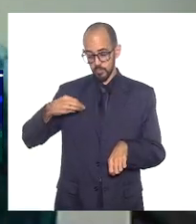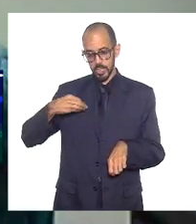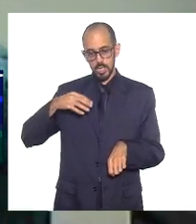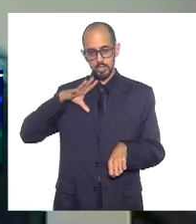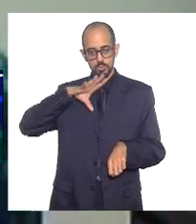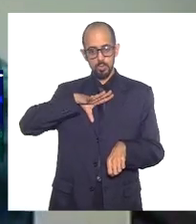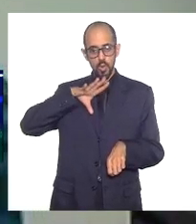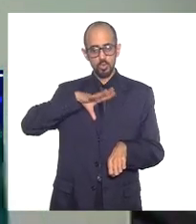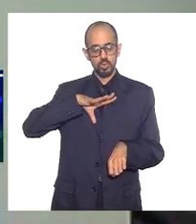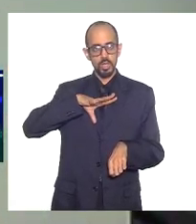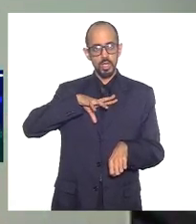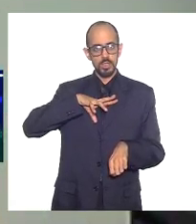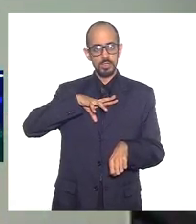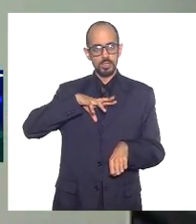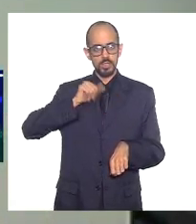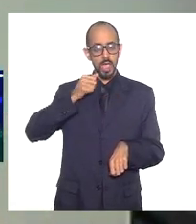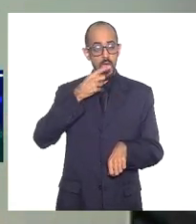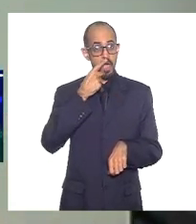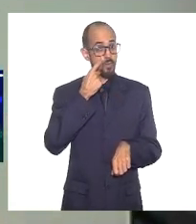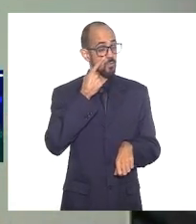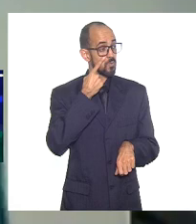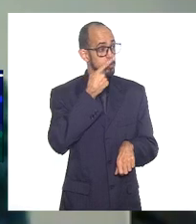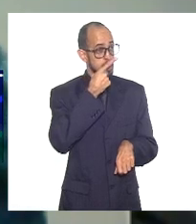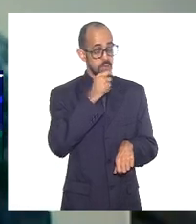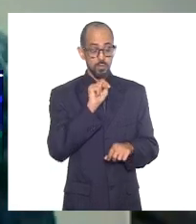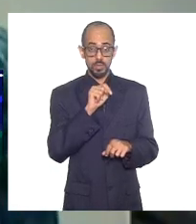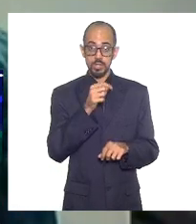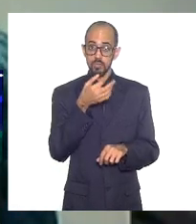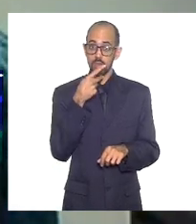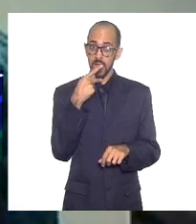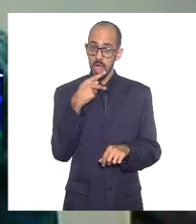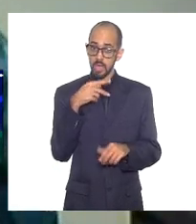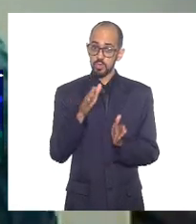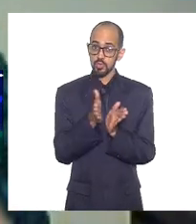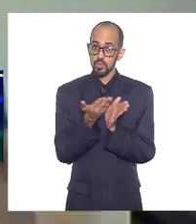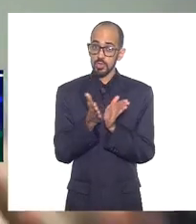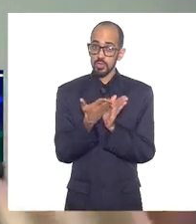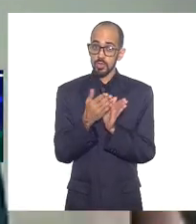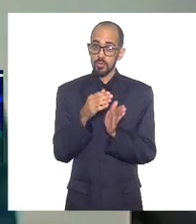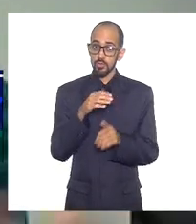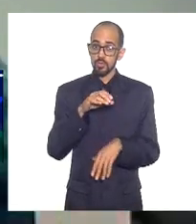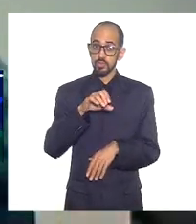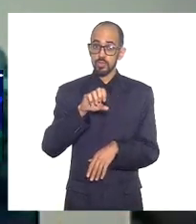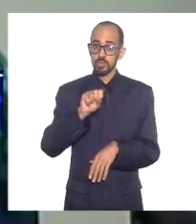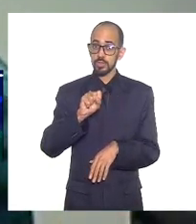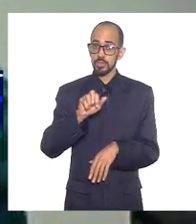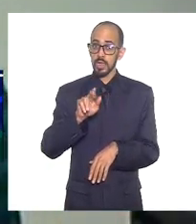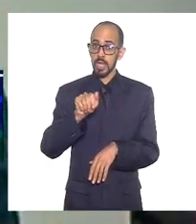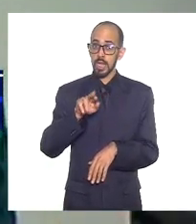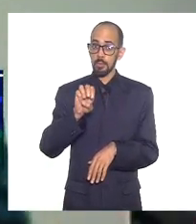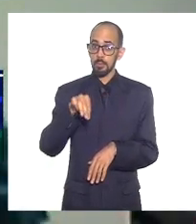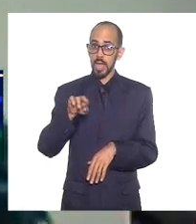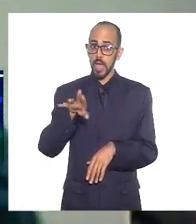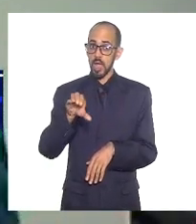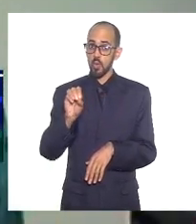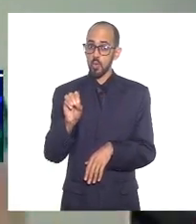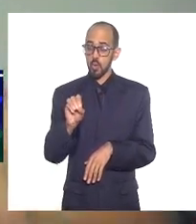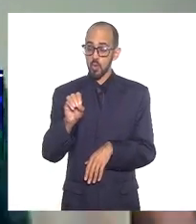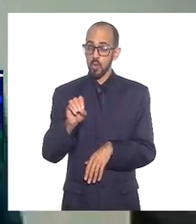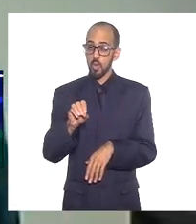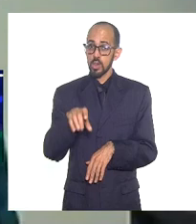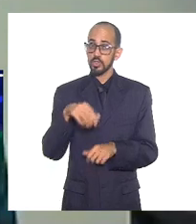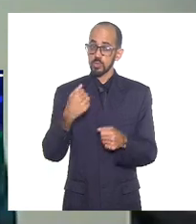sua citação, né, do livro de José Saramago, isso tudo tem que estar no lastro da sociedade para a gente